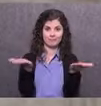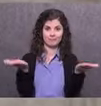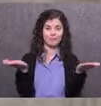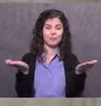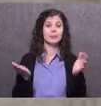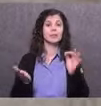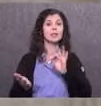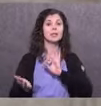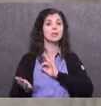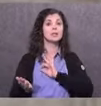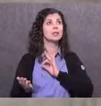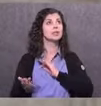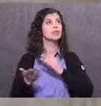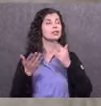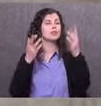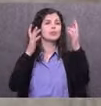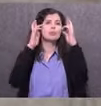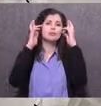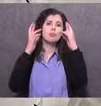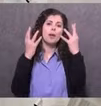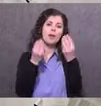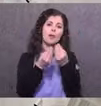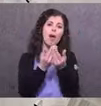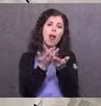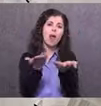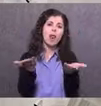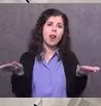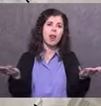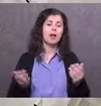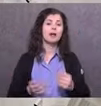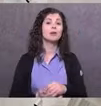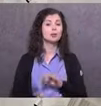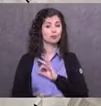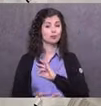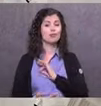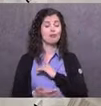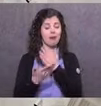Senhor, esteja convosco.